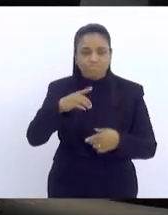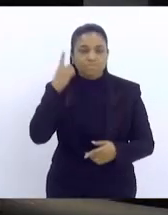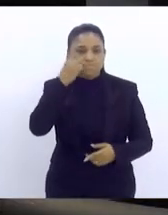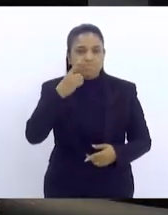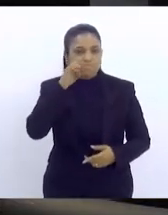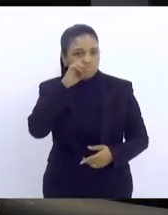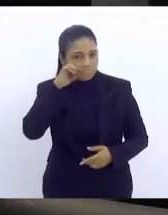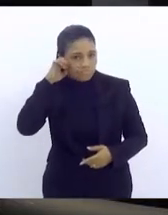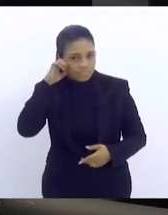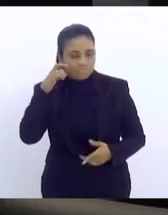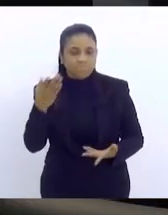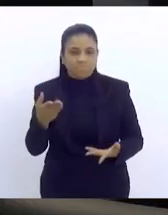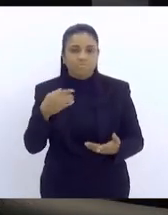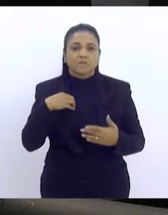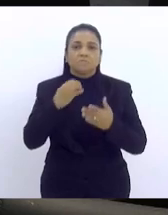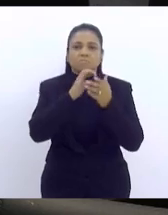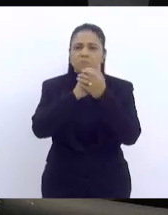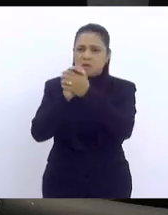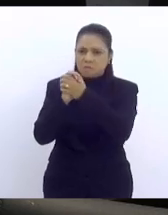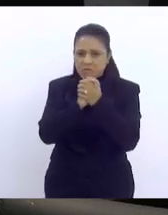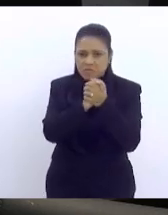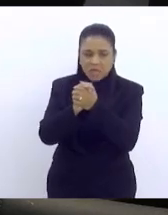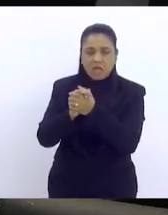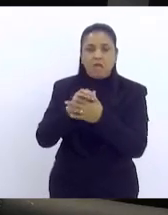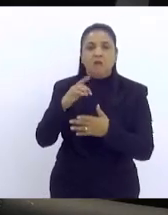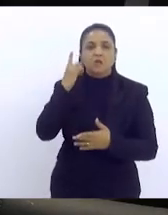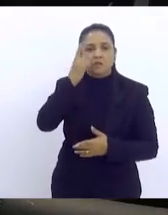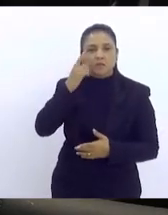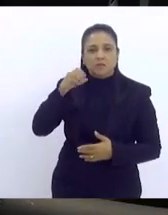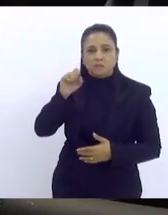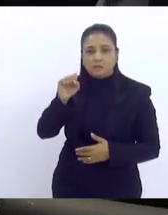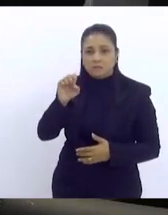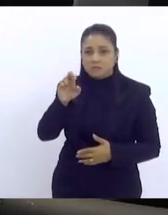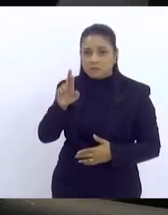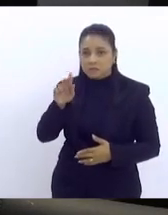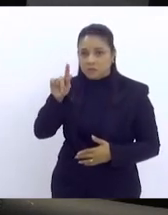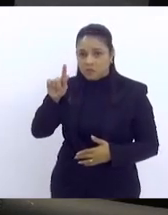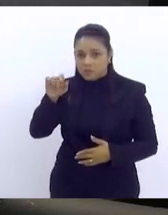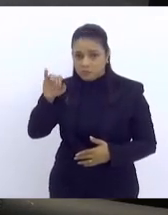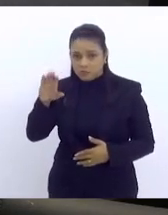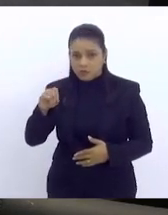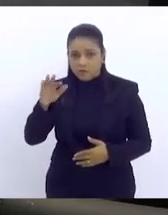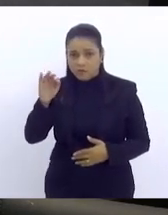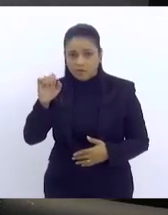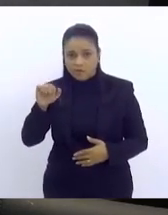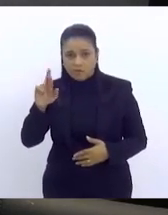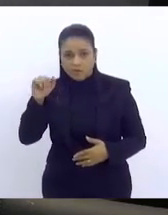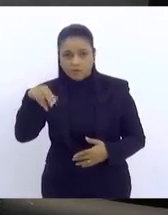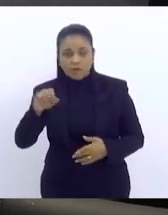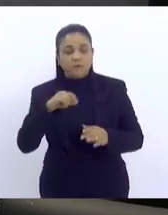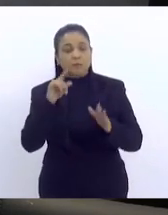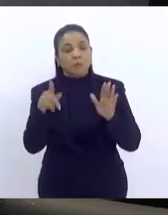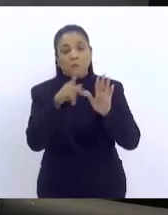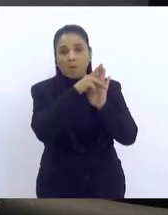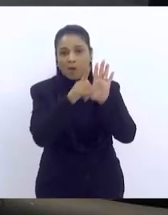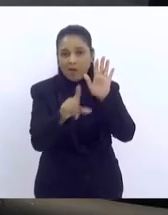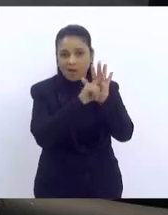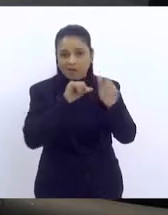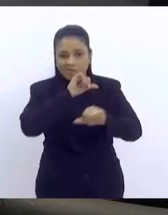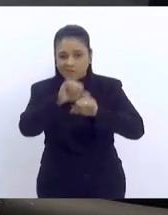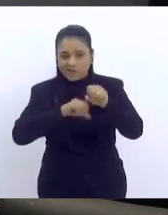queria parabenizar o deputado Sérgio Fernandes pelo projeto de lei que agora vira uma indicação Legislativa